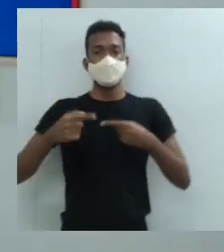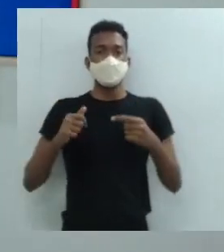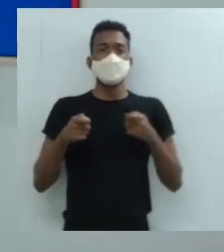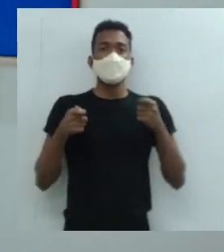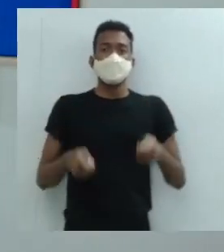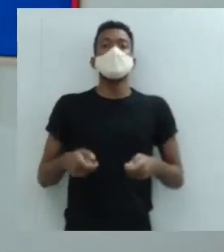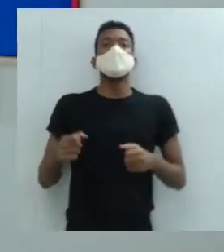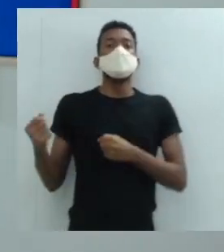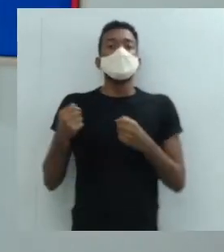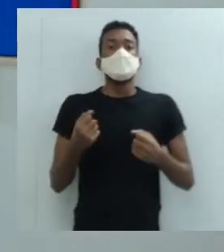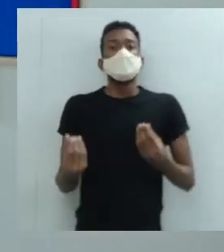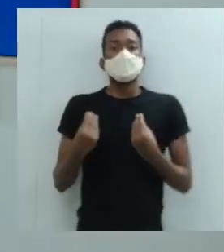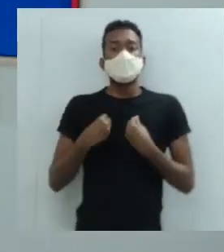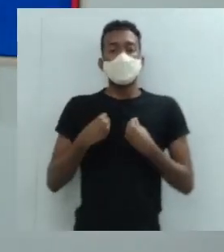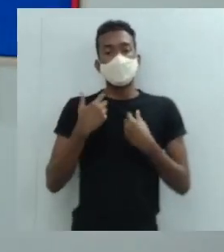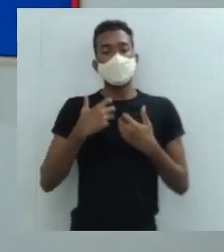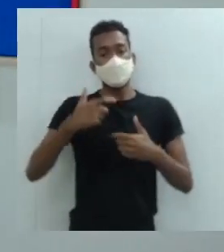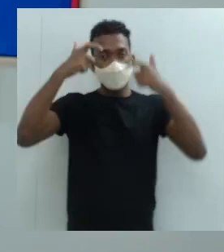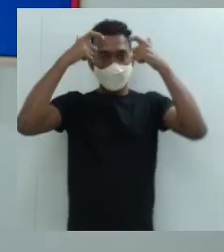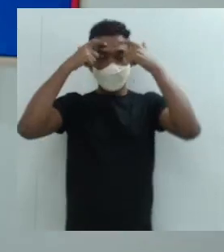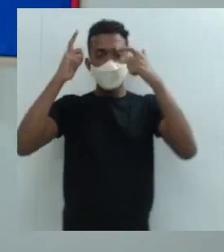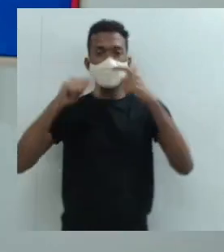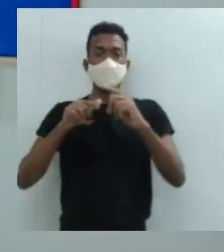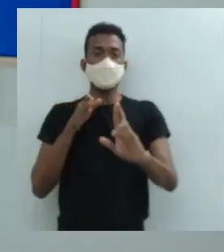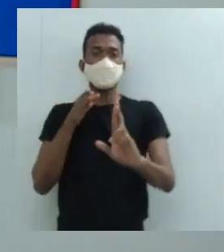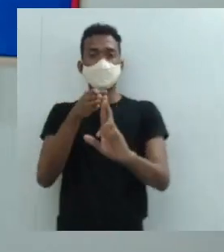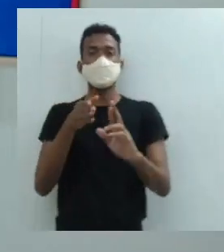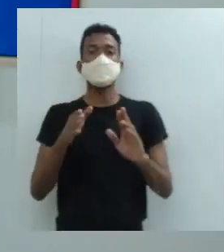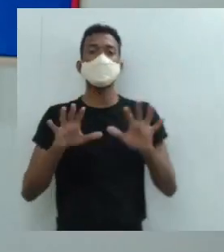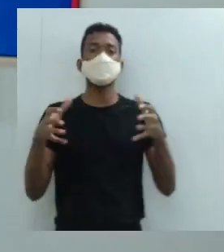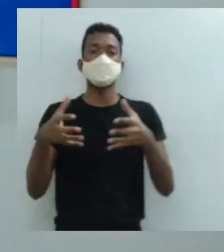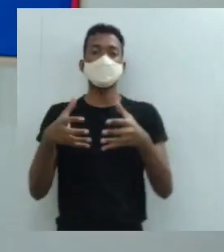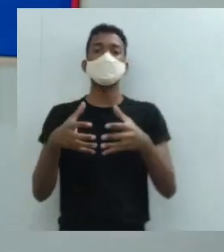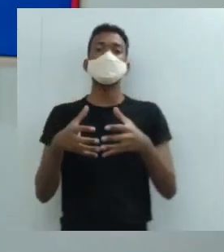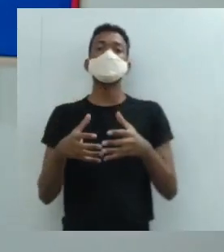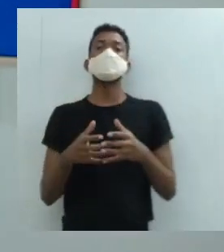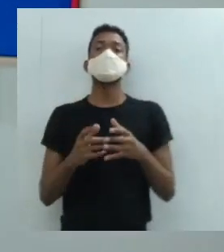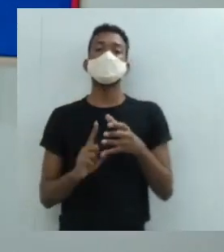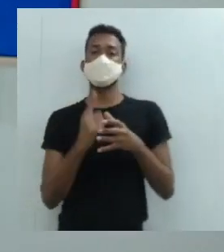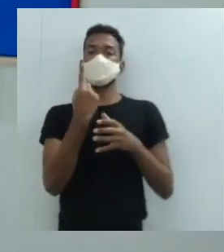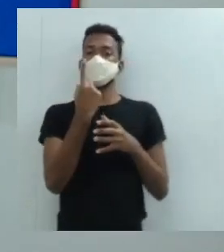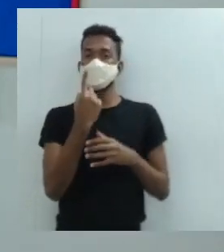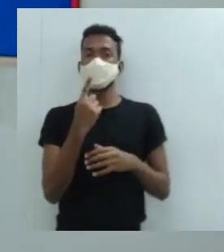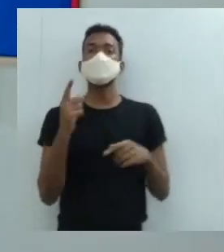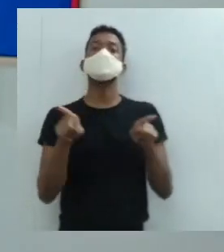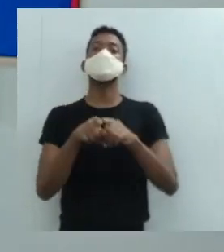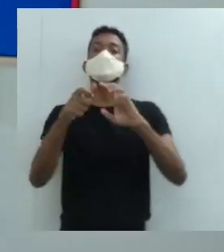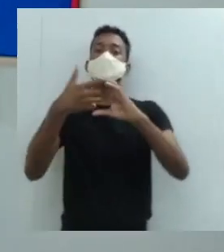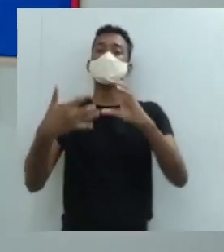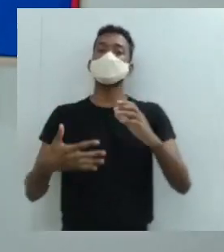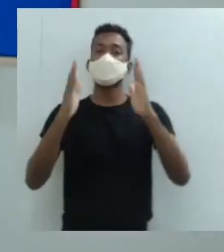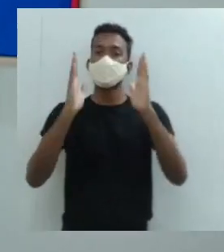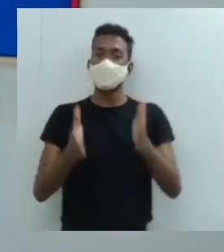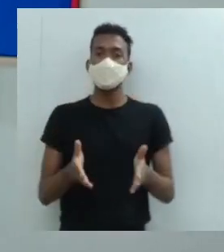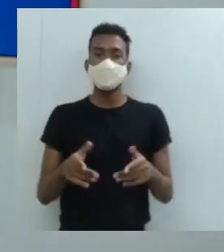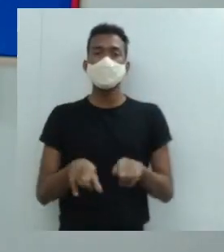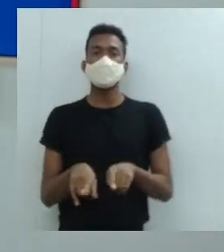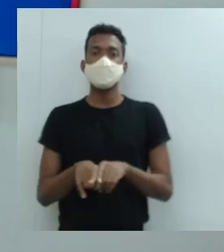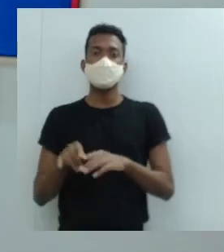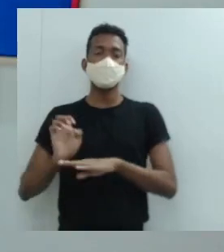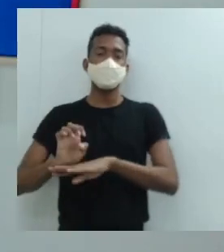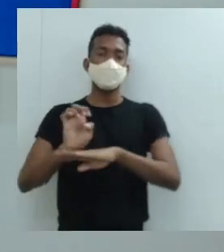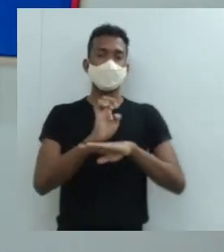poder é dado ao rei, onde vai ter uma centralização, onde a gente falou das características, falando do